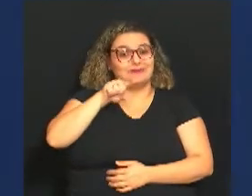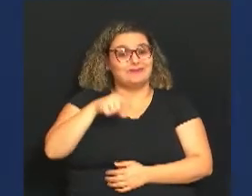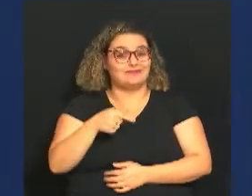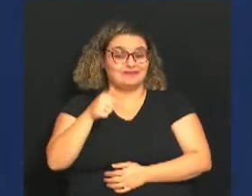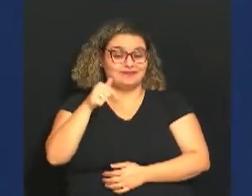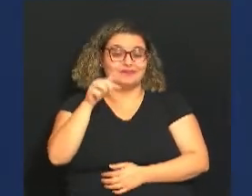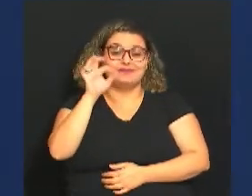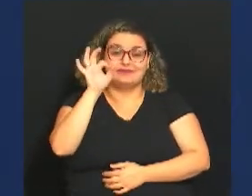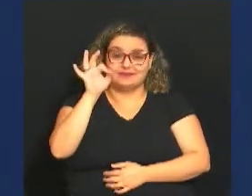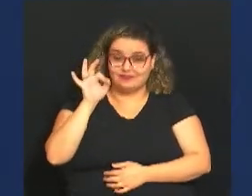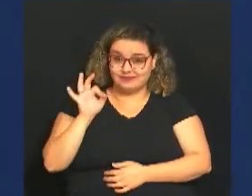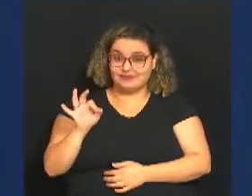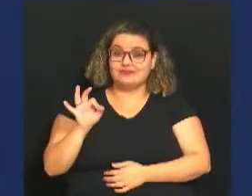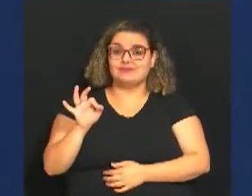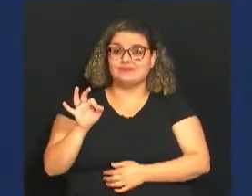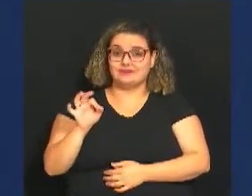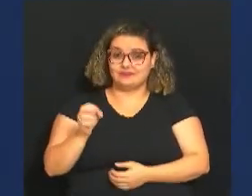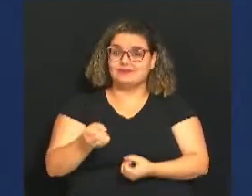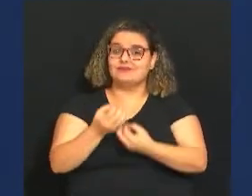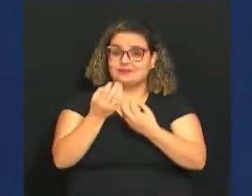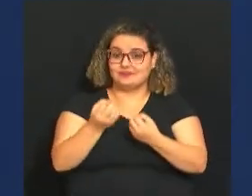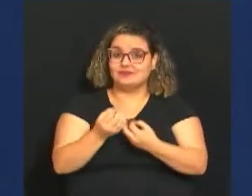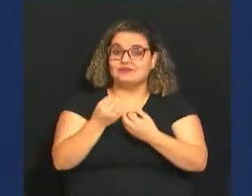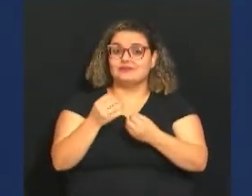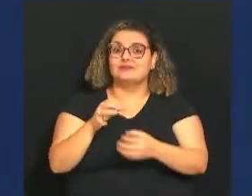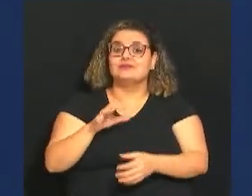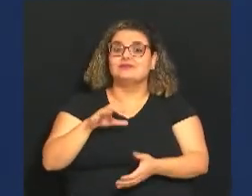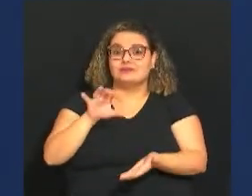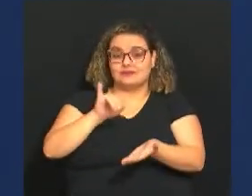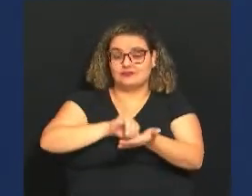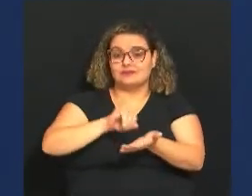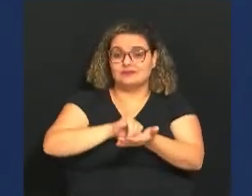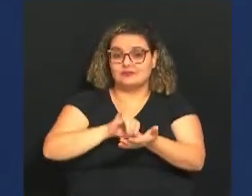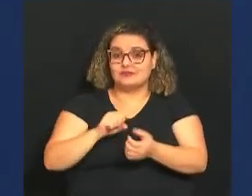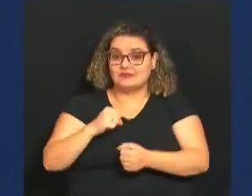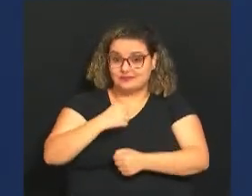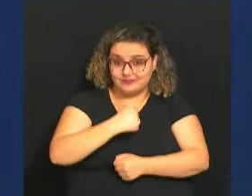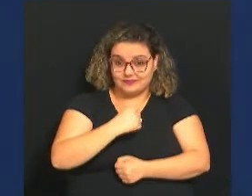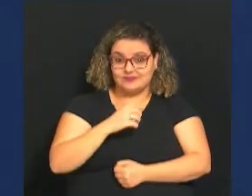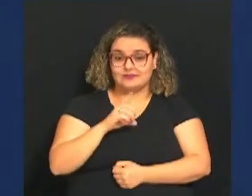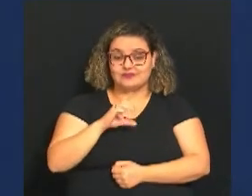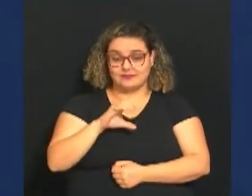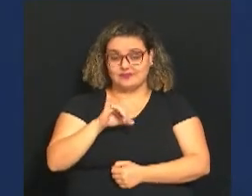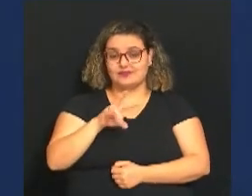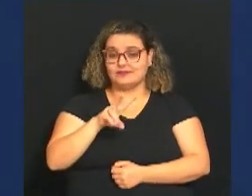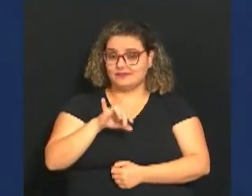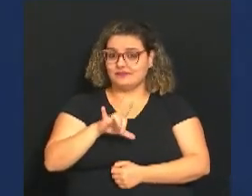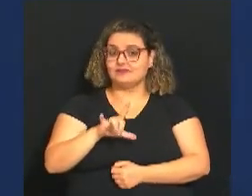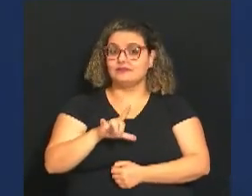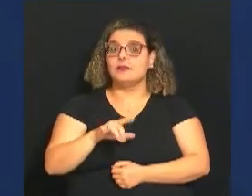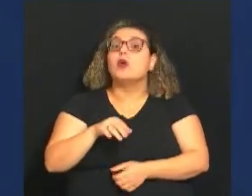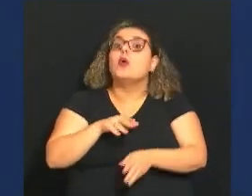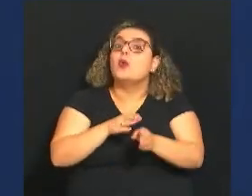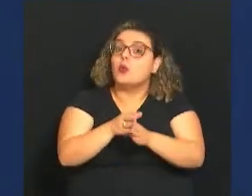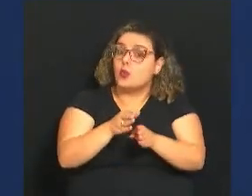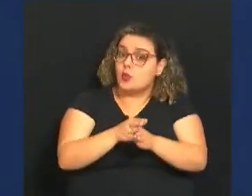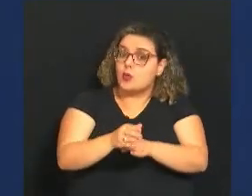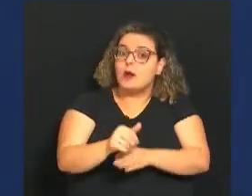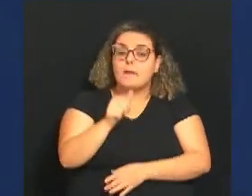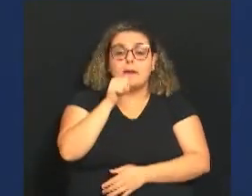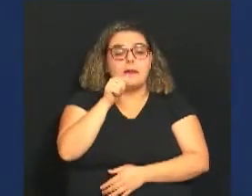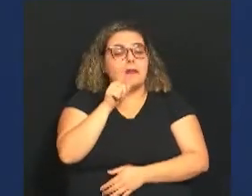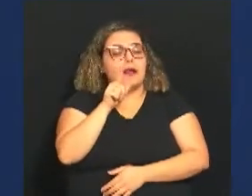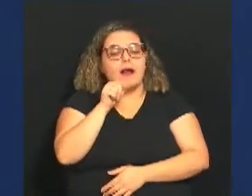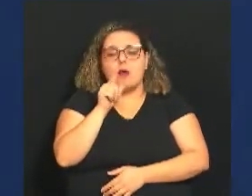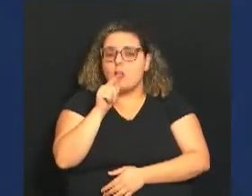28,7%, conforme o boletim emitido pelo Departamento de Defesa Civil. Em dias assim, o recomendado é consumir muita água